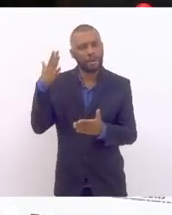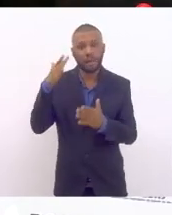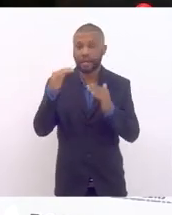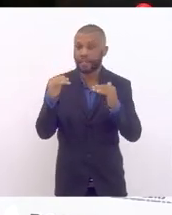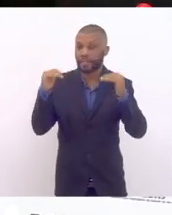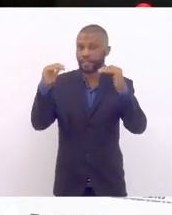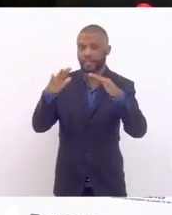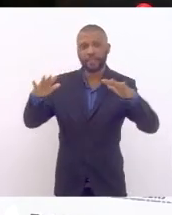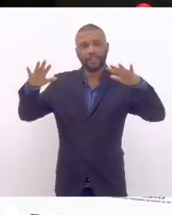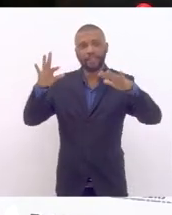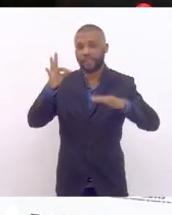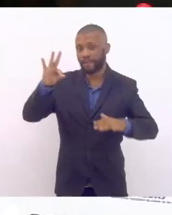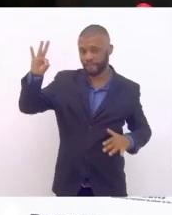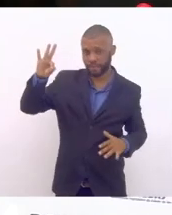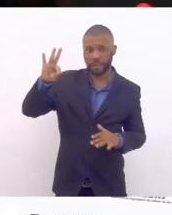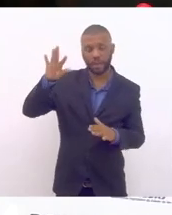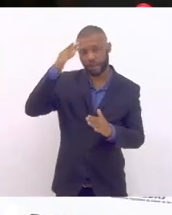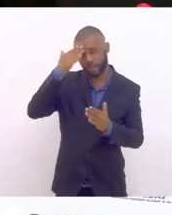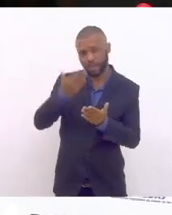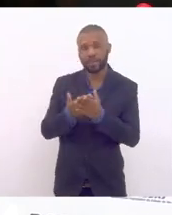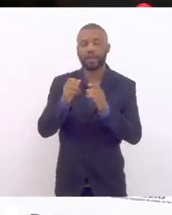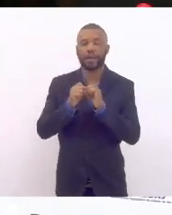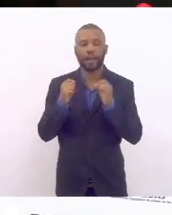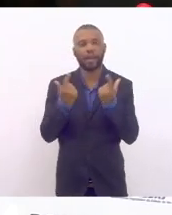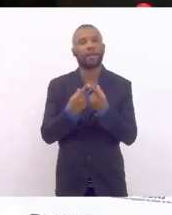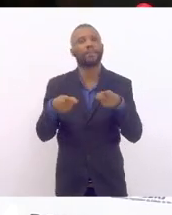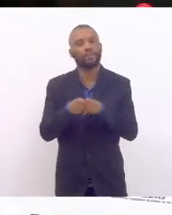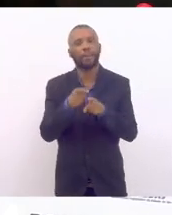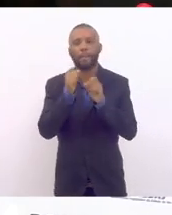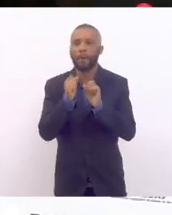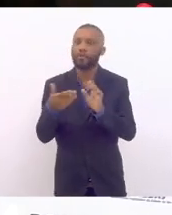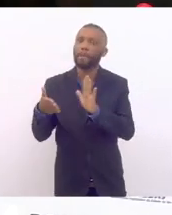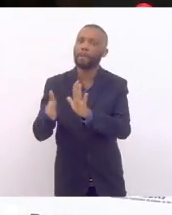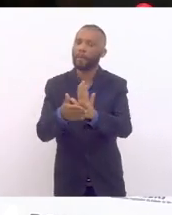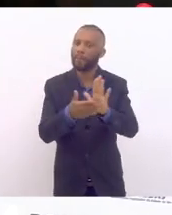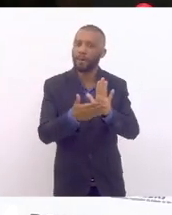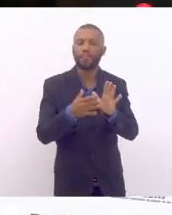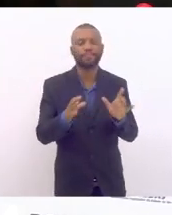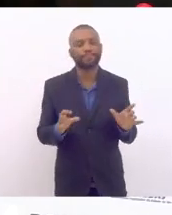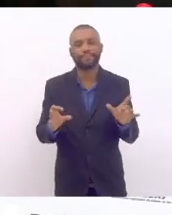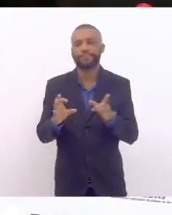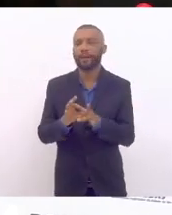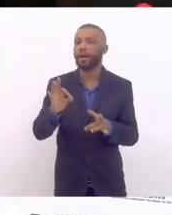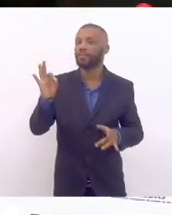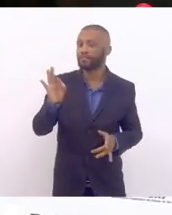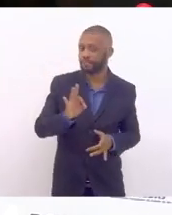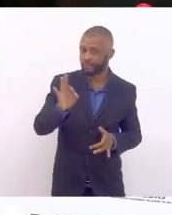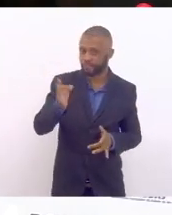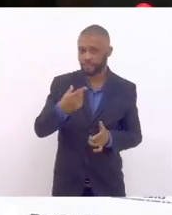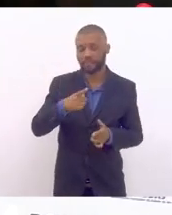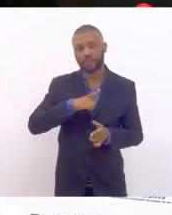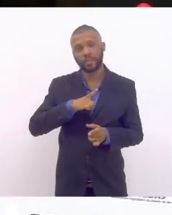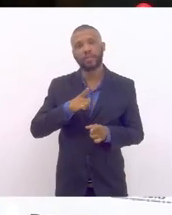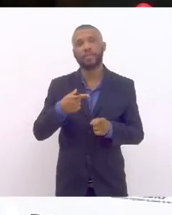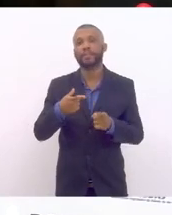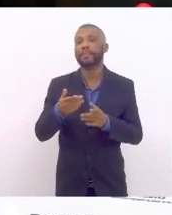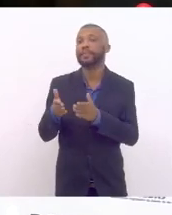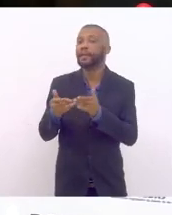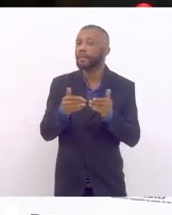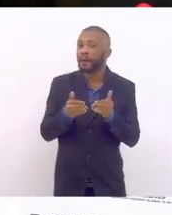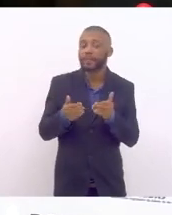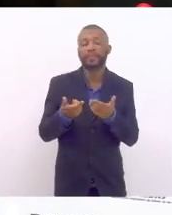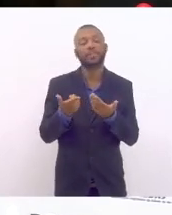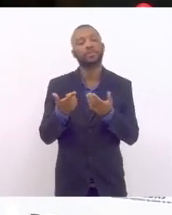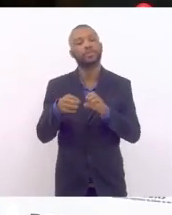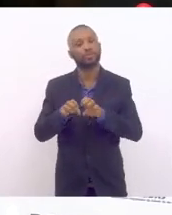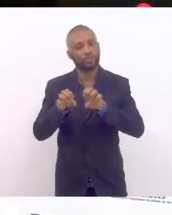eu acho que Assembleia Legislativa pode também propor uma linha de financiamento que a gente ainda tem demandas de infraestrutura demanda de